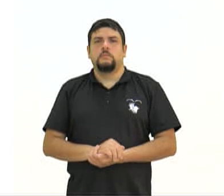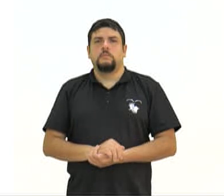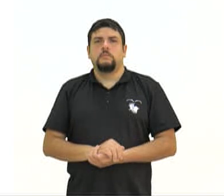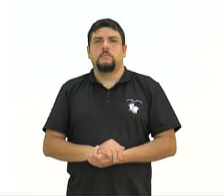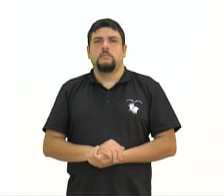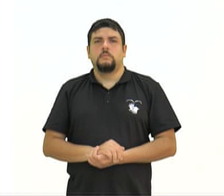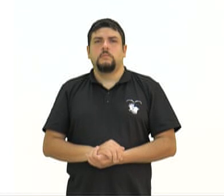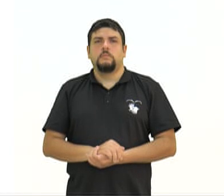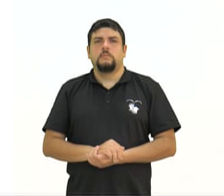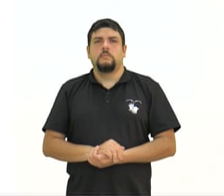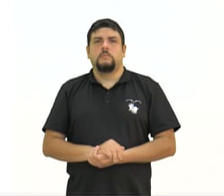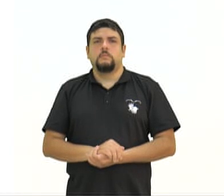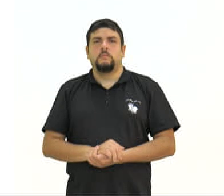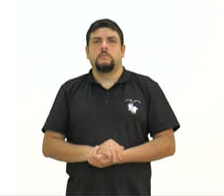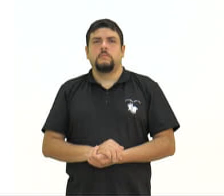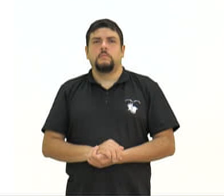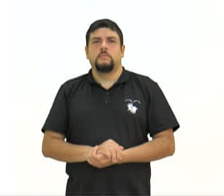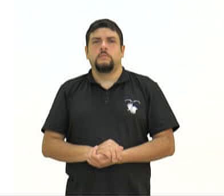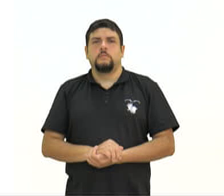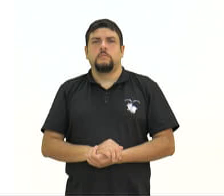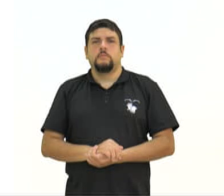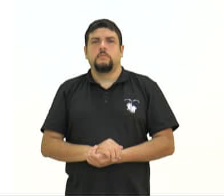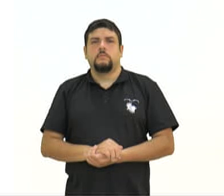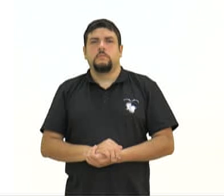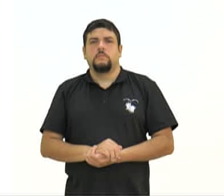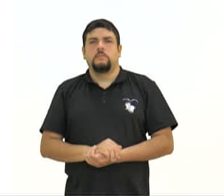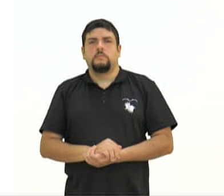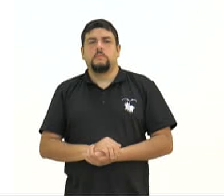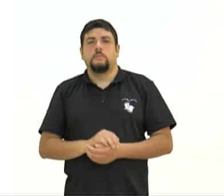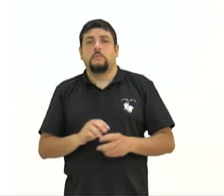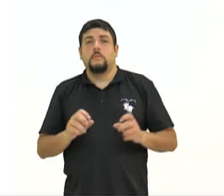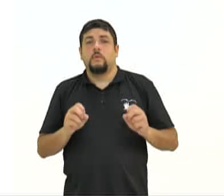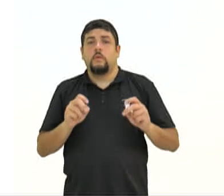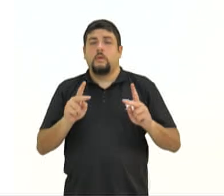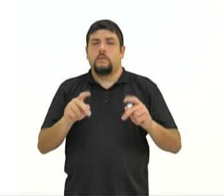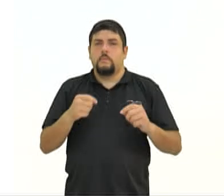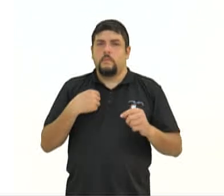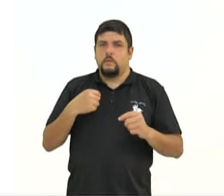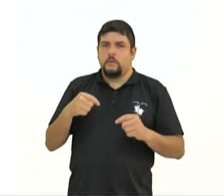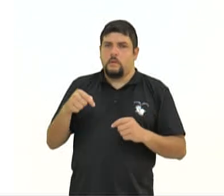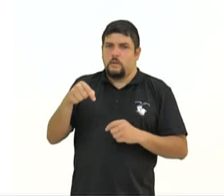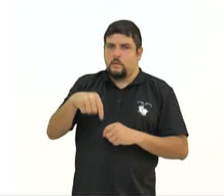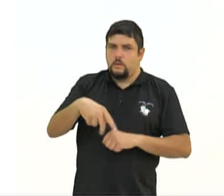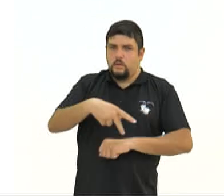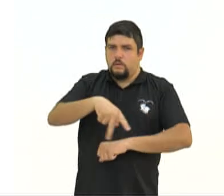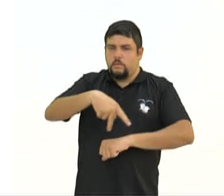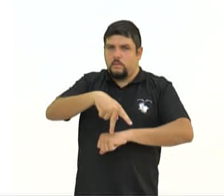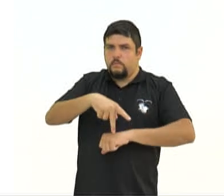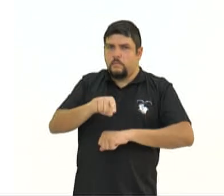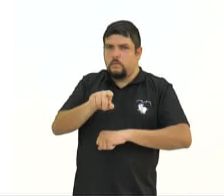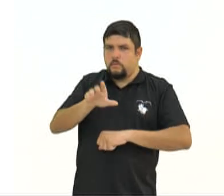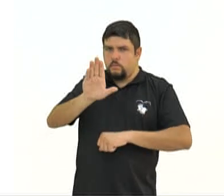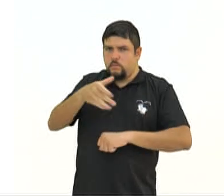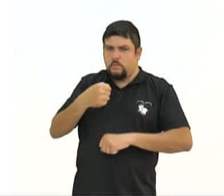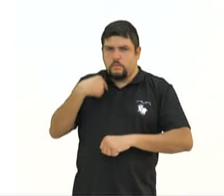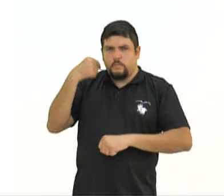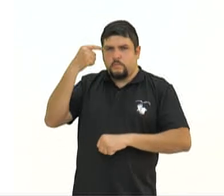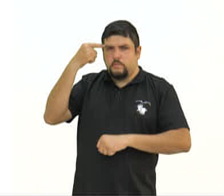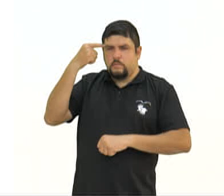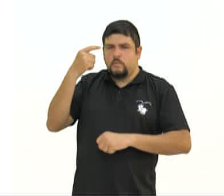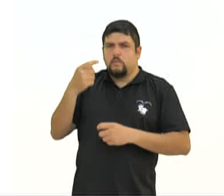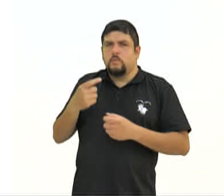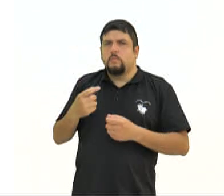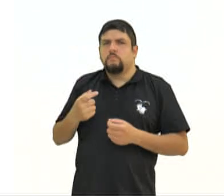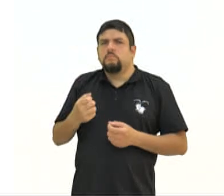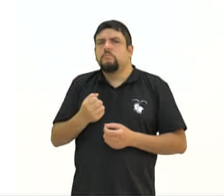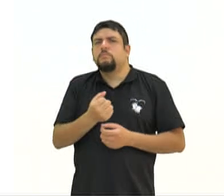determinados deportes. Bien, e acá, em el Brasil? No nosso país, você já parou para pensar qual seria o número